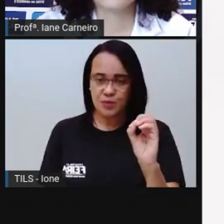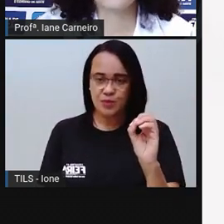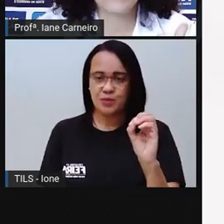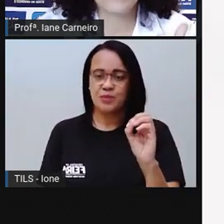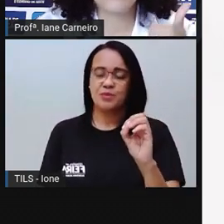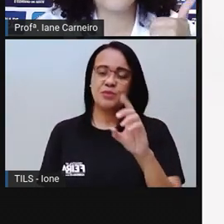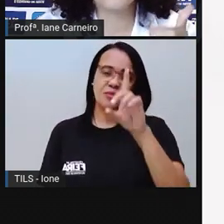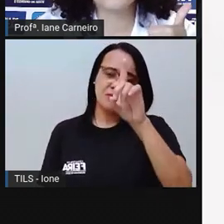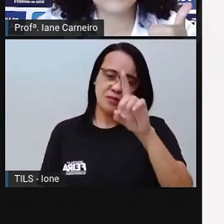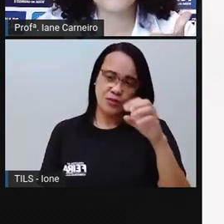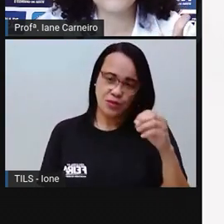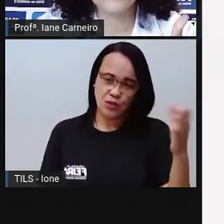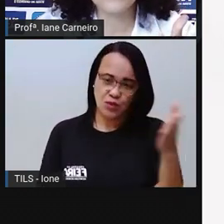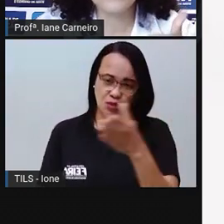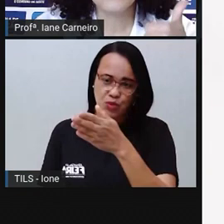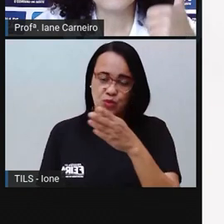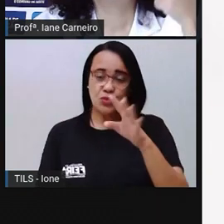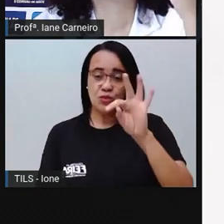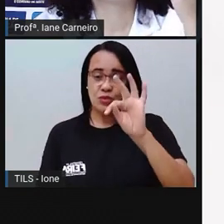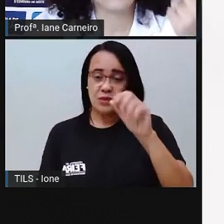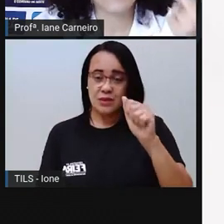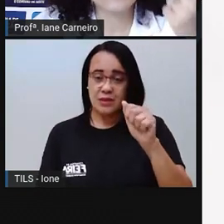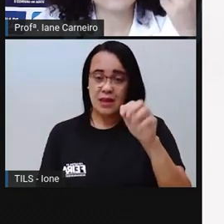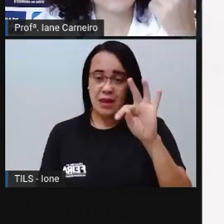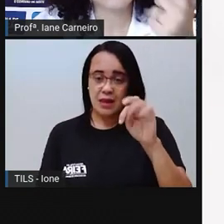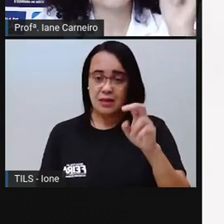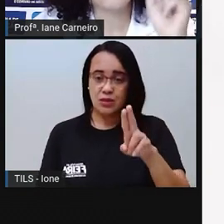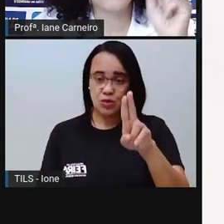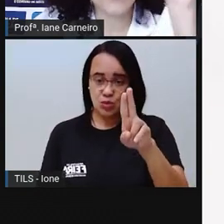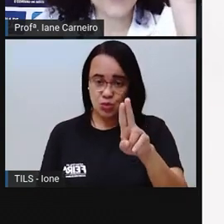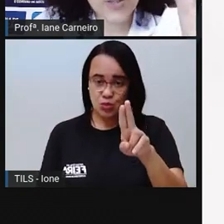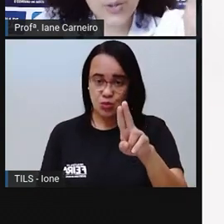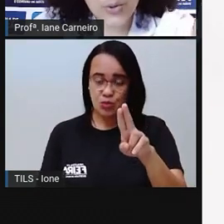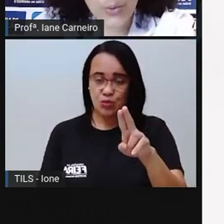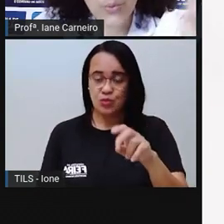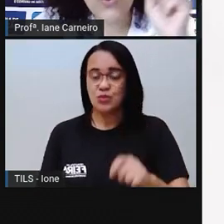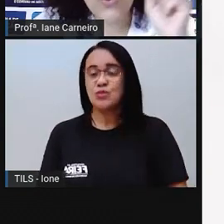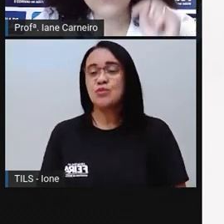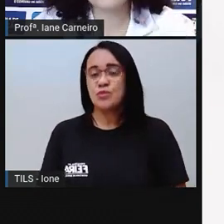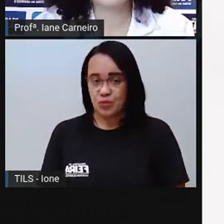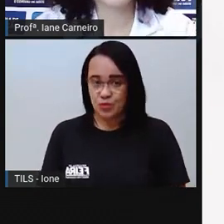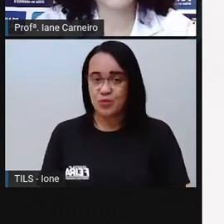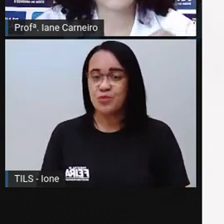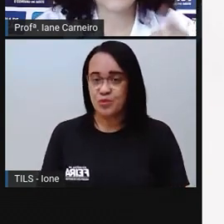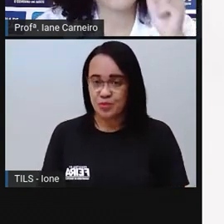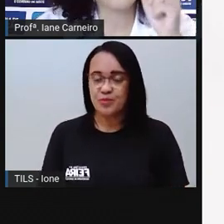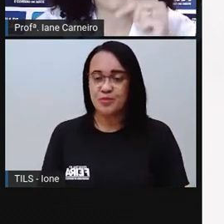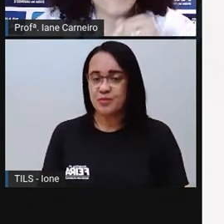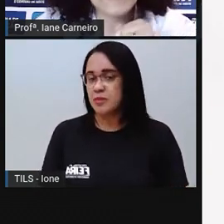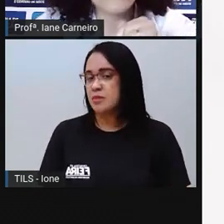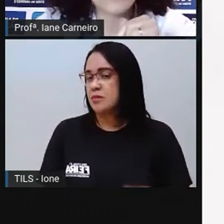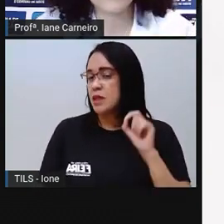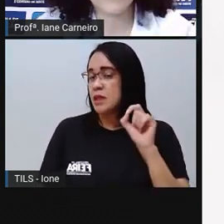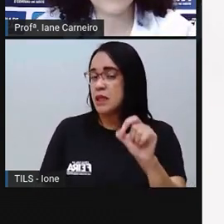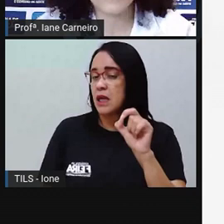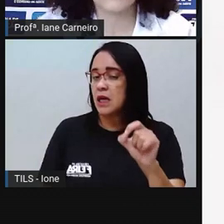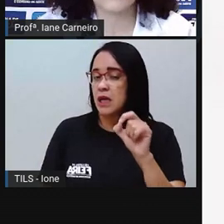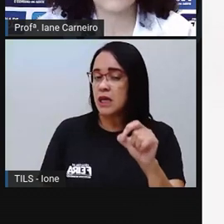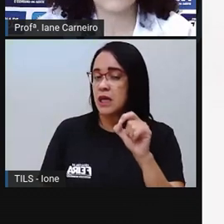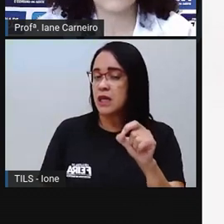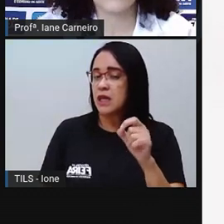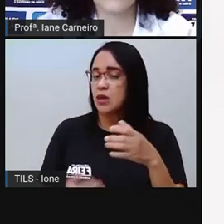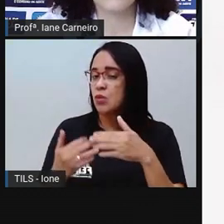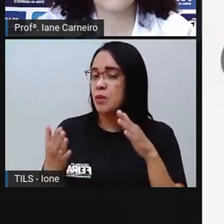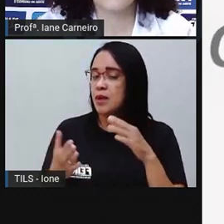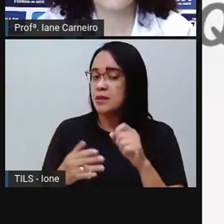Puxa o rabo do tatu. Quem saiu foi tu. Então, a gente vai começar com quem. Onde é que está escrito quem?